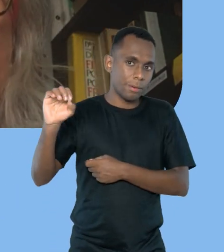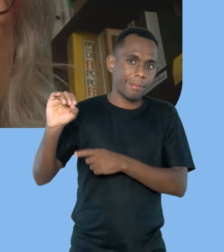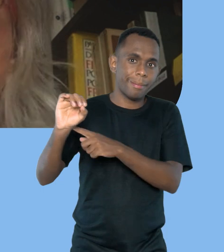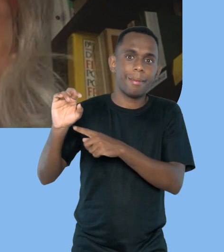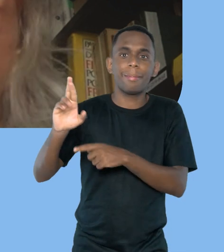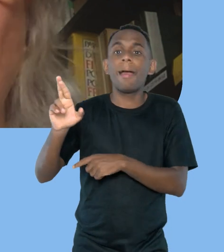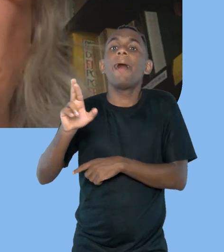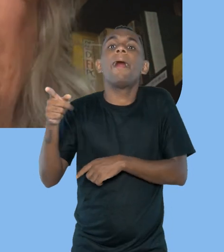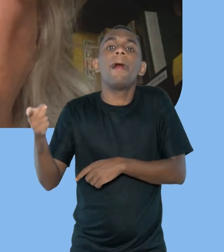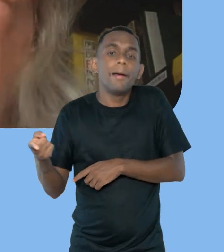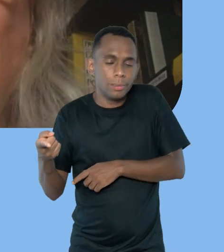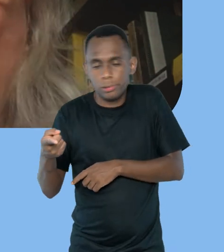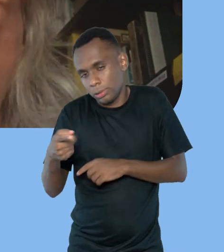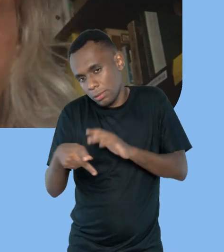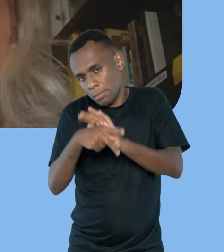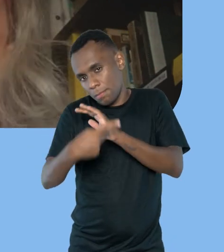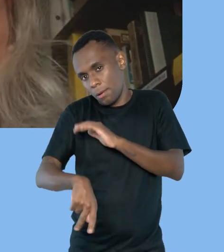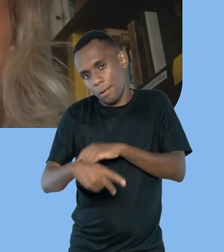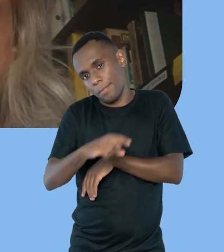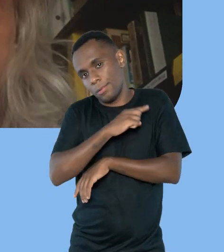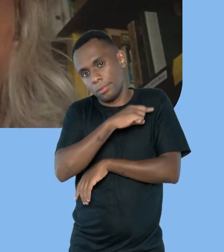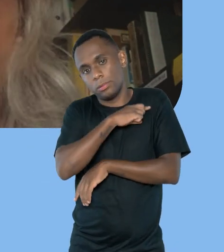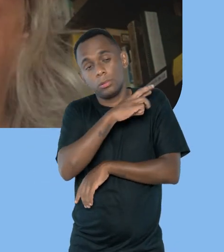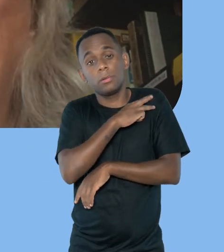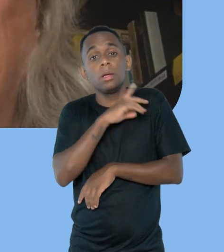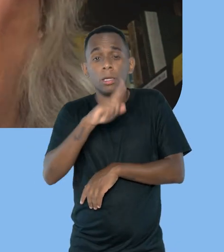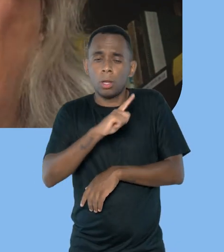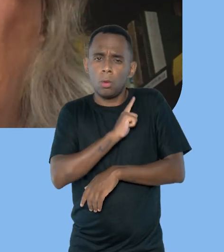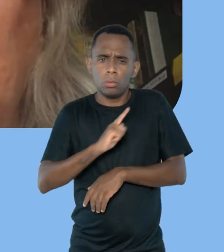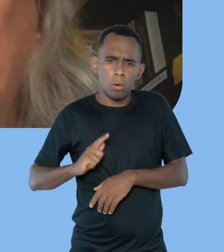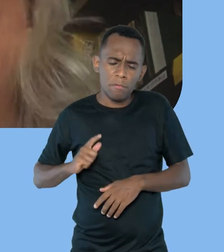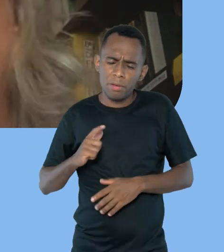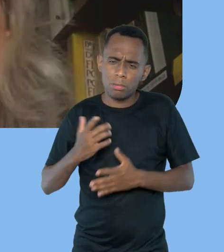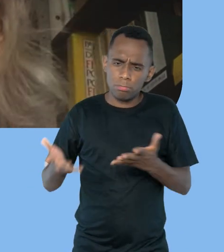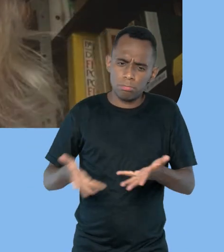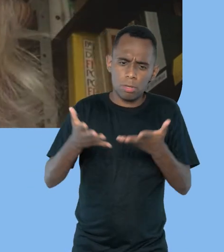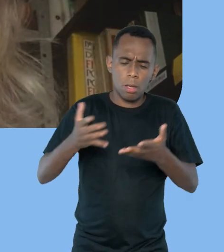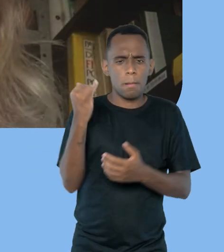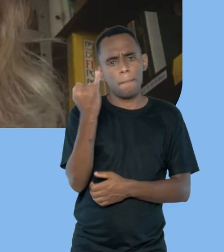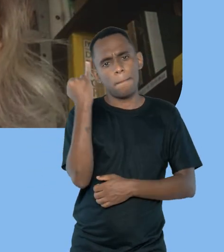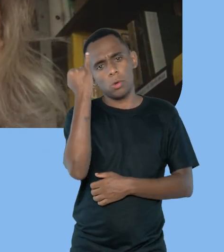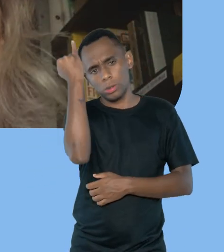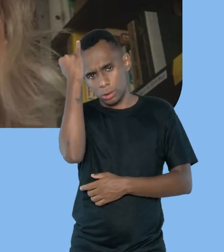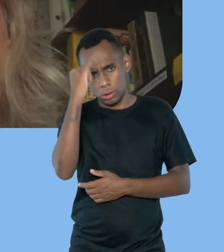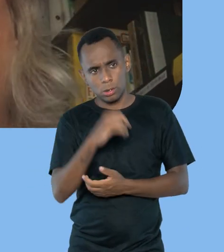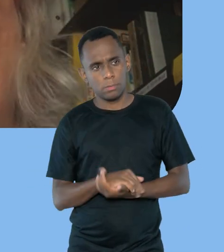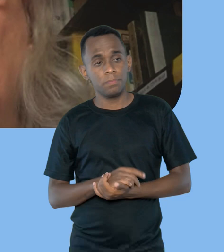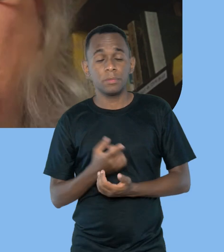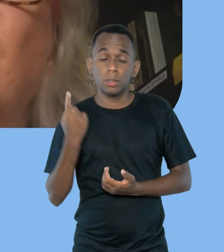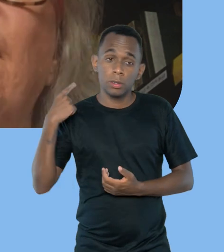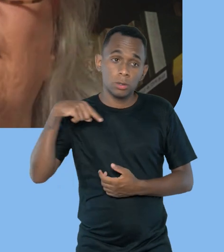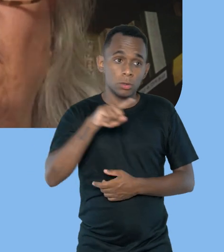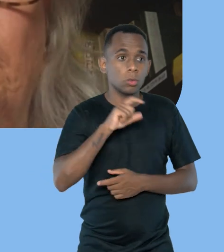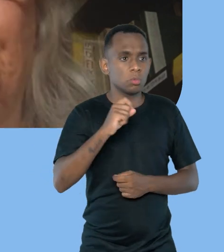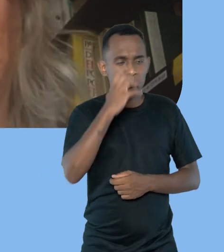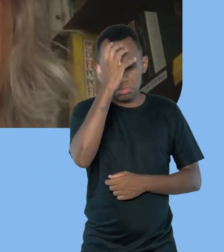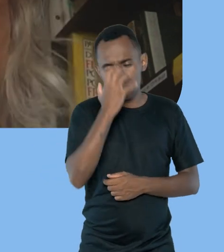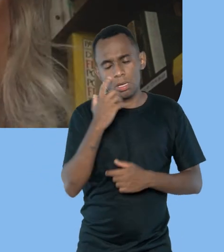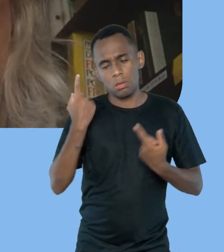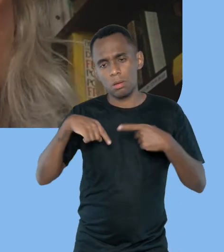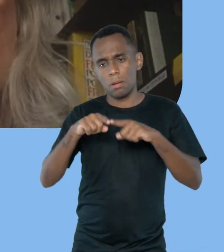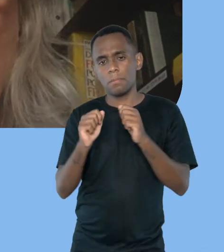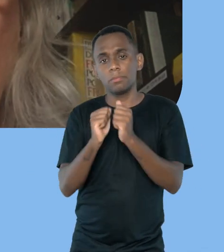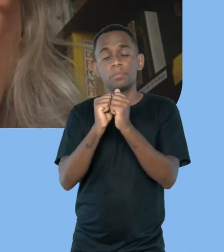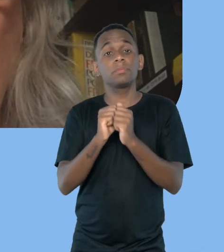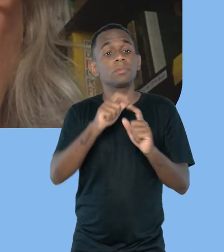um livro didático de ensino médio. Então, é um programa muito fundamental, é muito sério e nós levamos muito a sério.